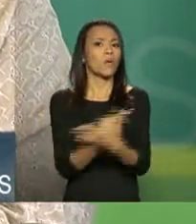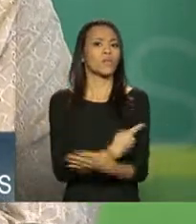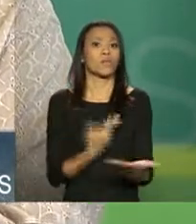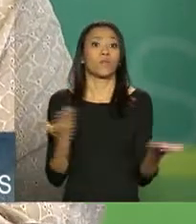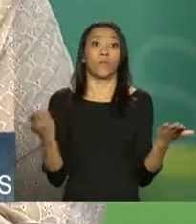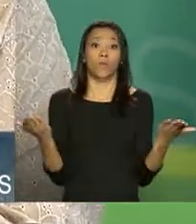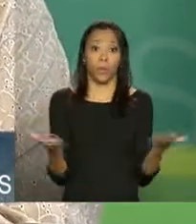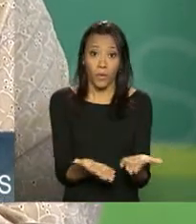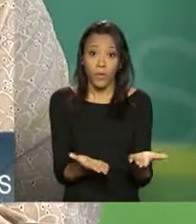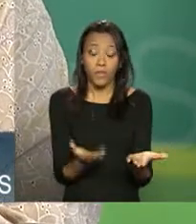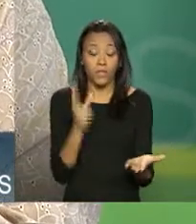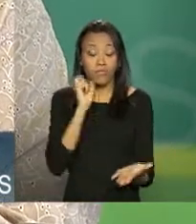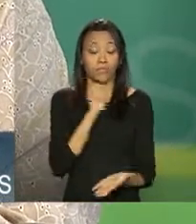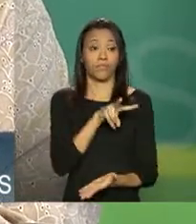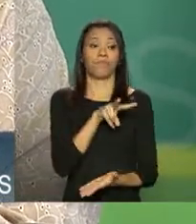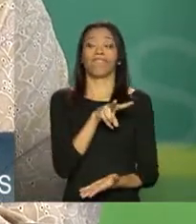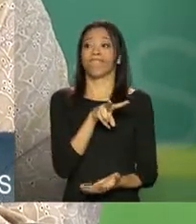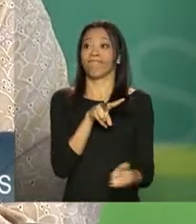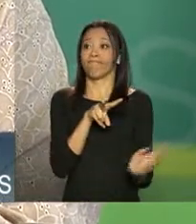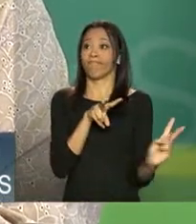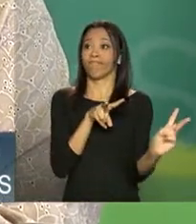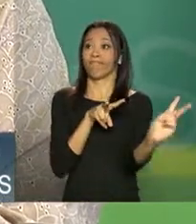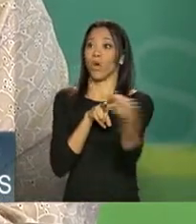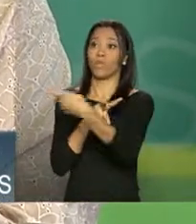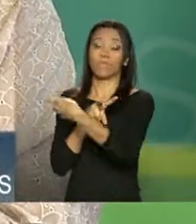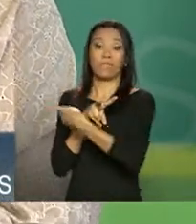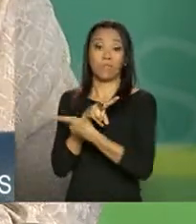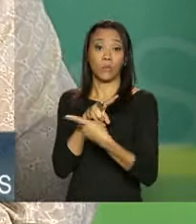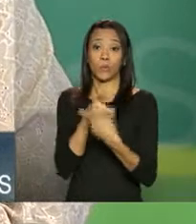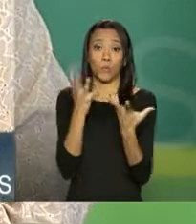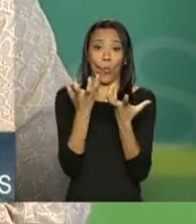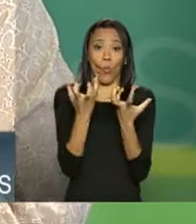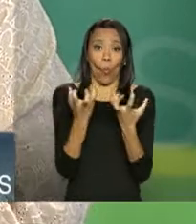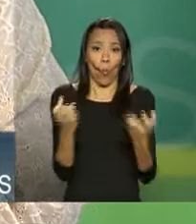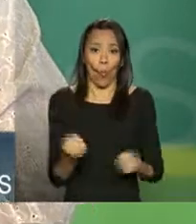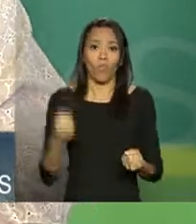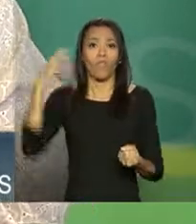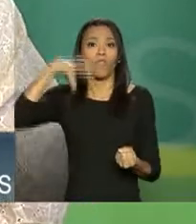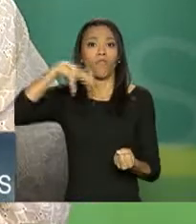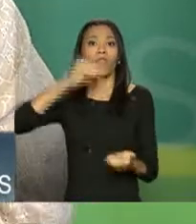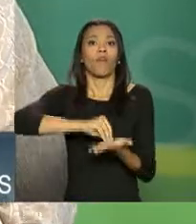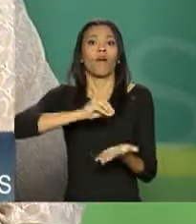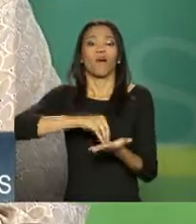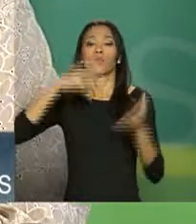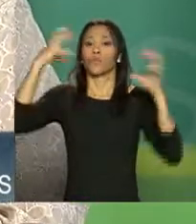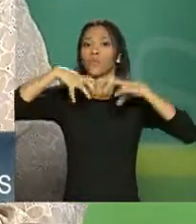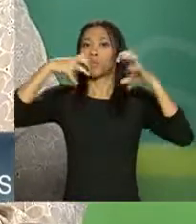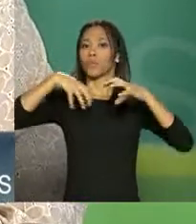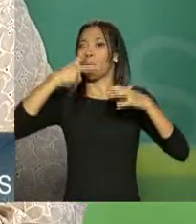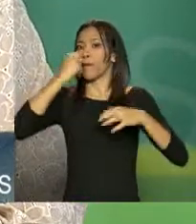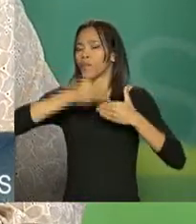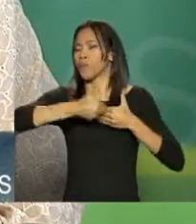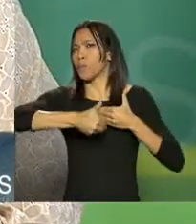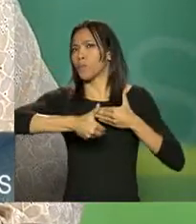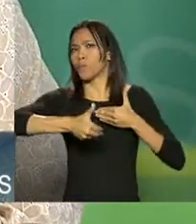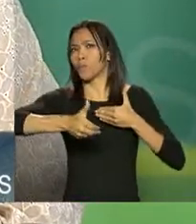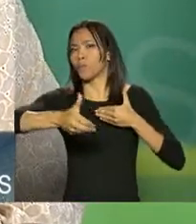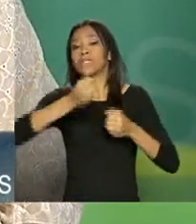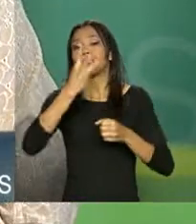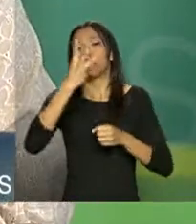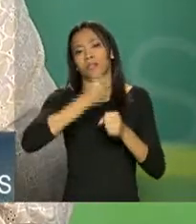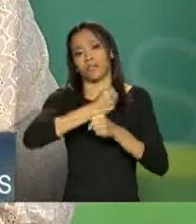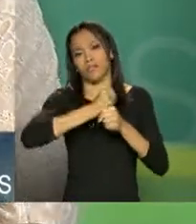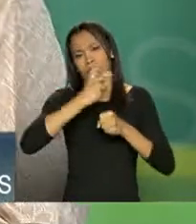hoje e o cenário que nós temos porque nós vamos comentando mais secas que segundo os meteorologistas dura três anos dura quatro anos